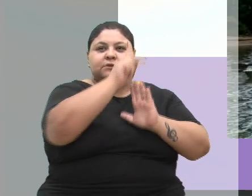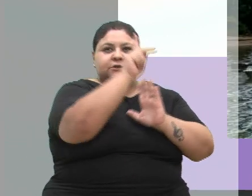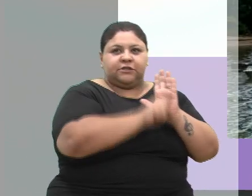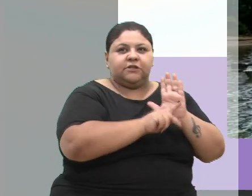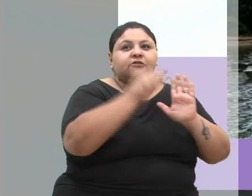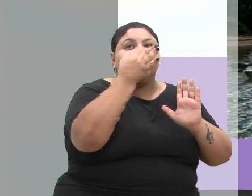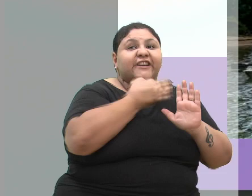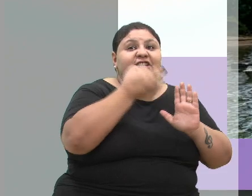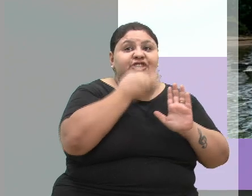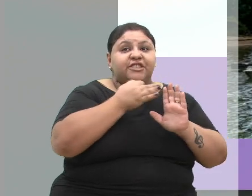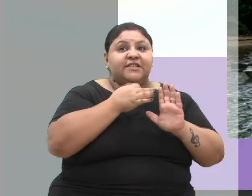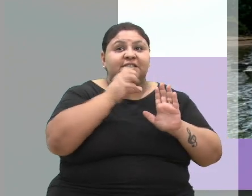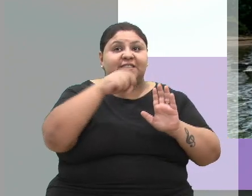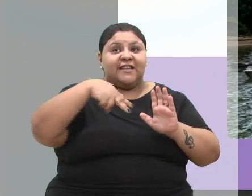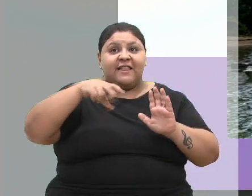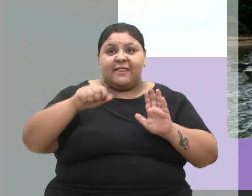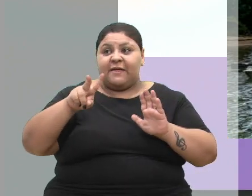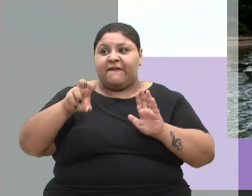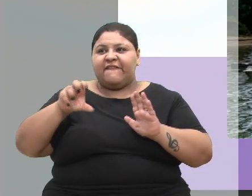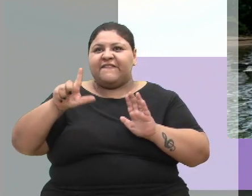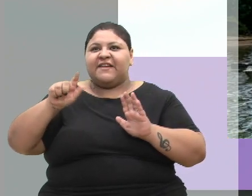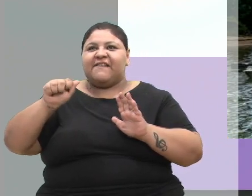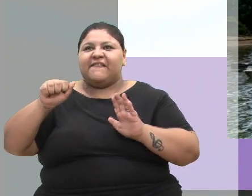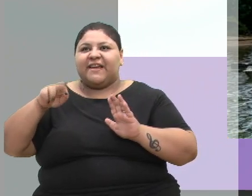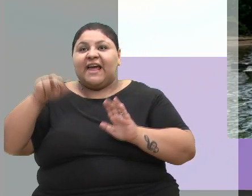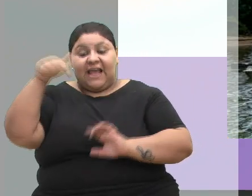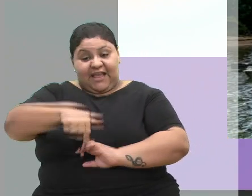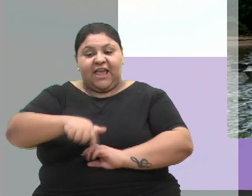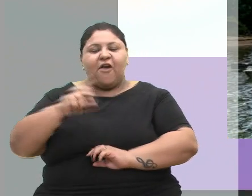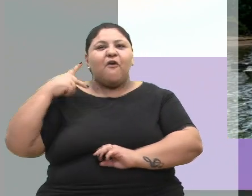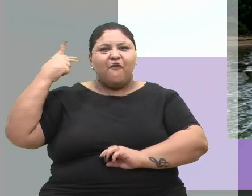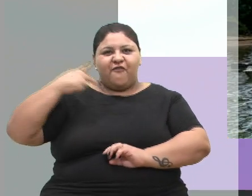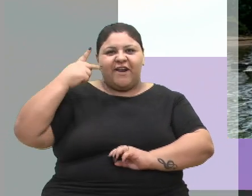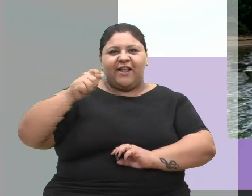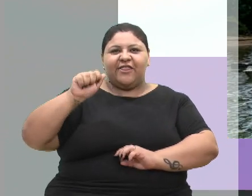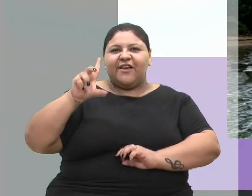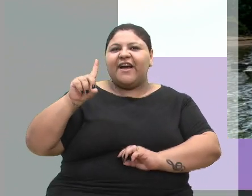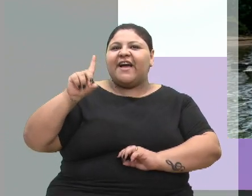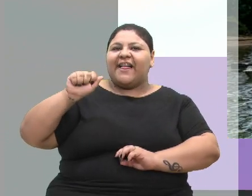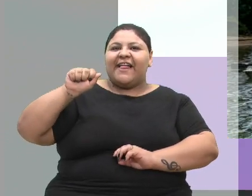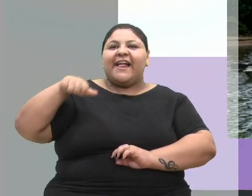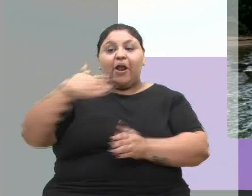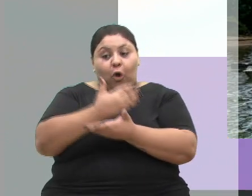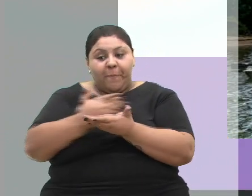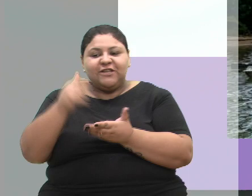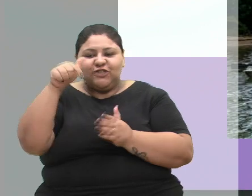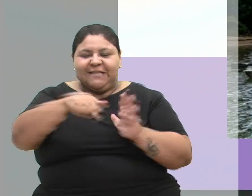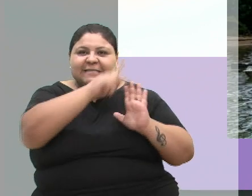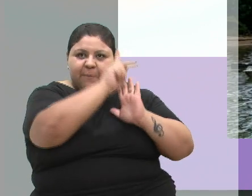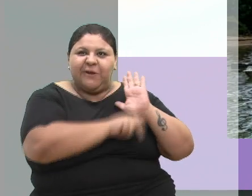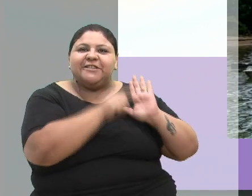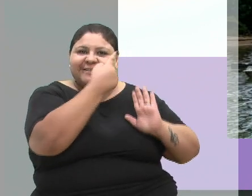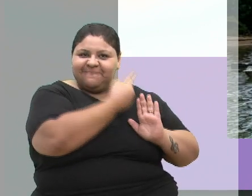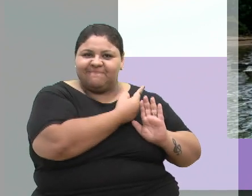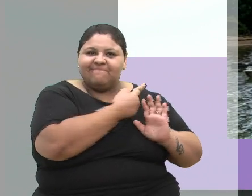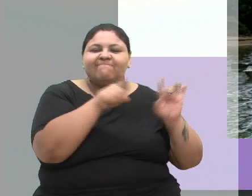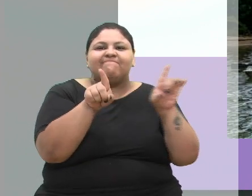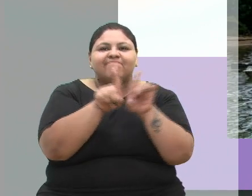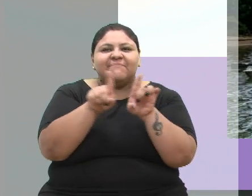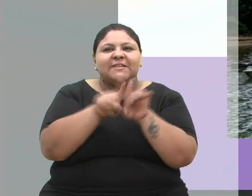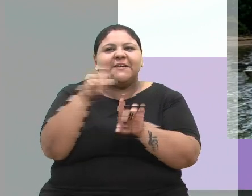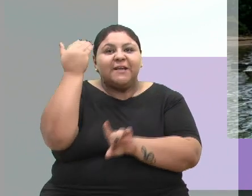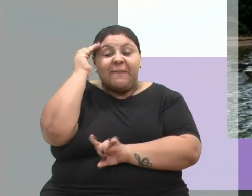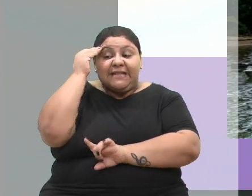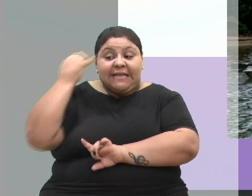Navegar, né? Que a gente tem o vereador Adam, né? Que veio desse projeto aí, né? Então a gente também entende que é